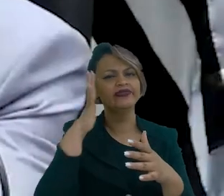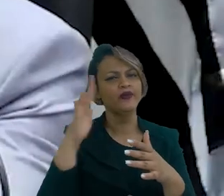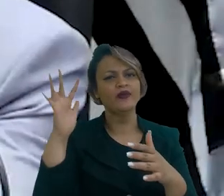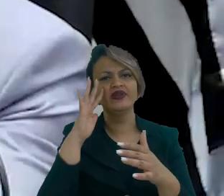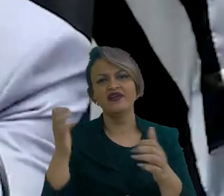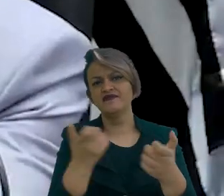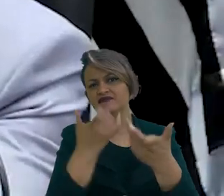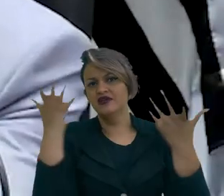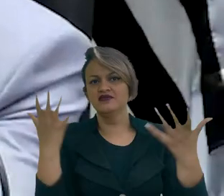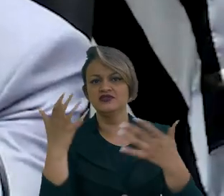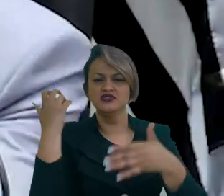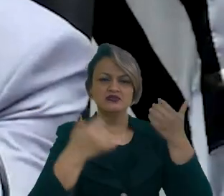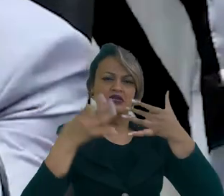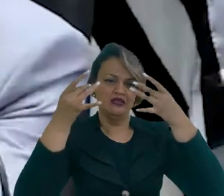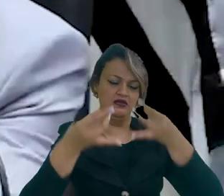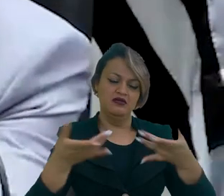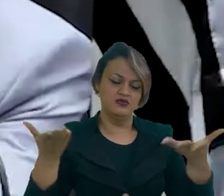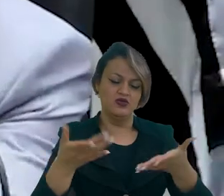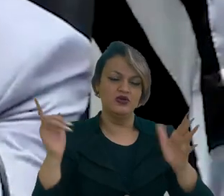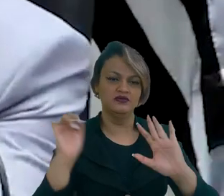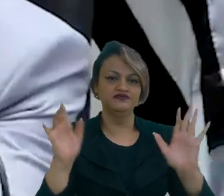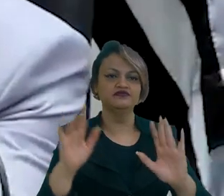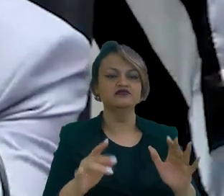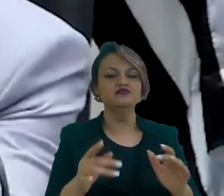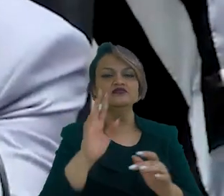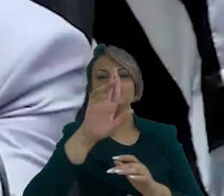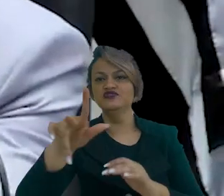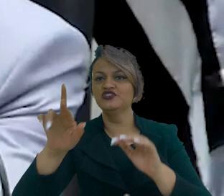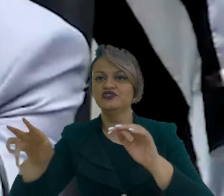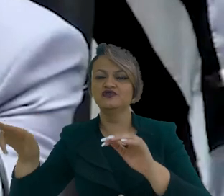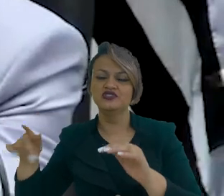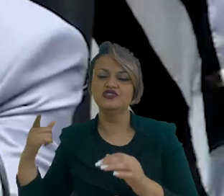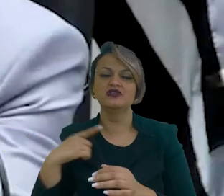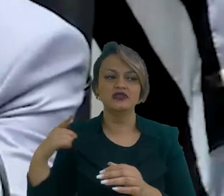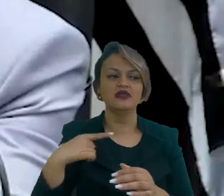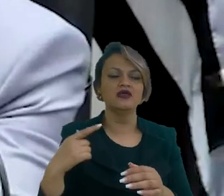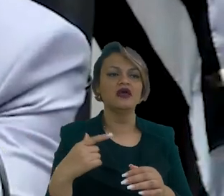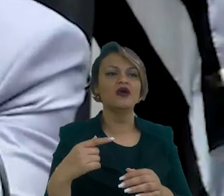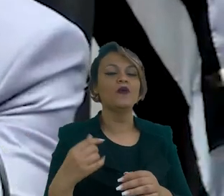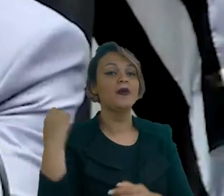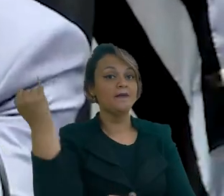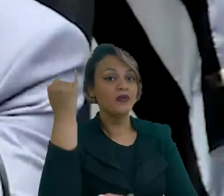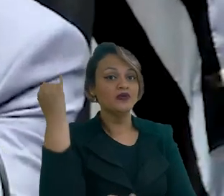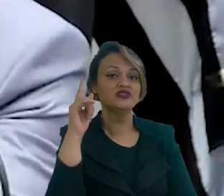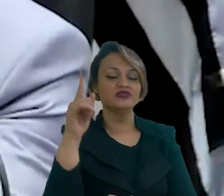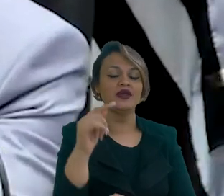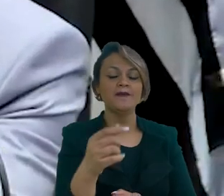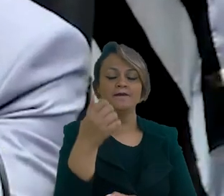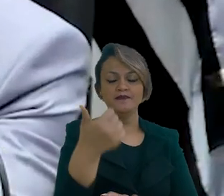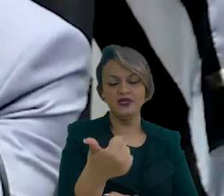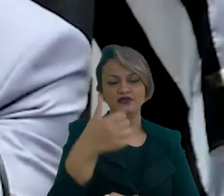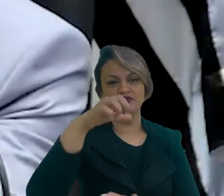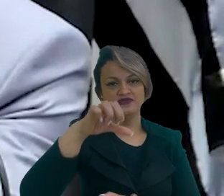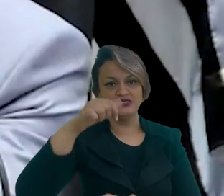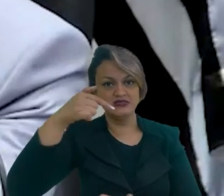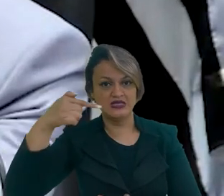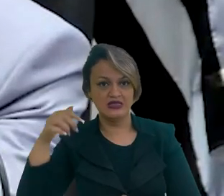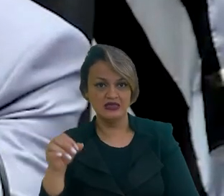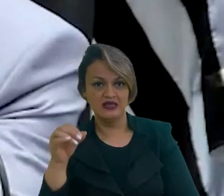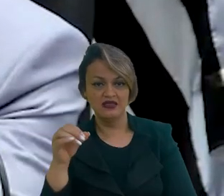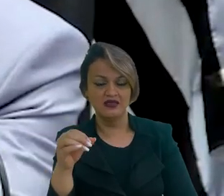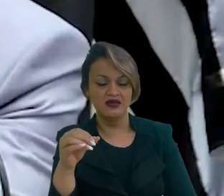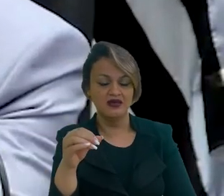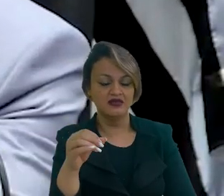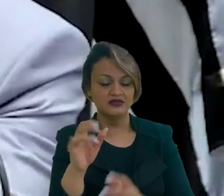que se diz né temos várias teorias a respeito acho que não é o caso de entrar nisso e várias divergências o que nos importa é que a década de